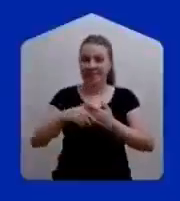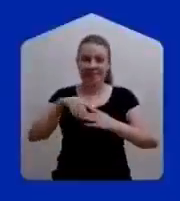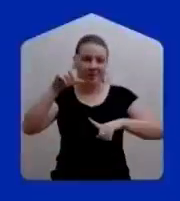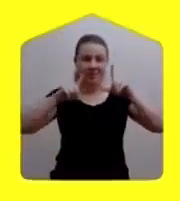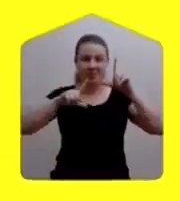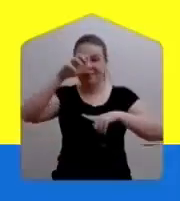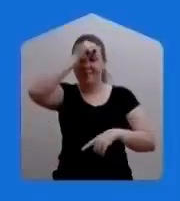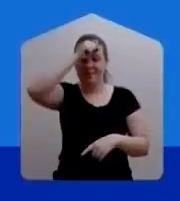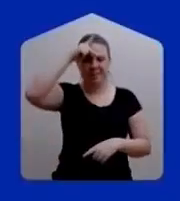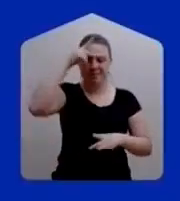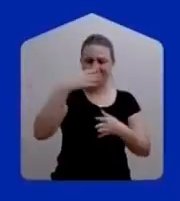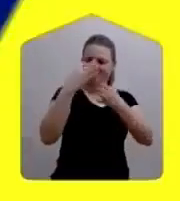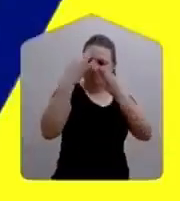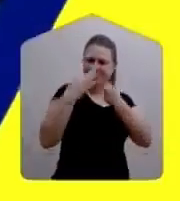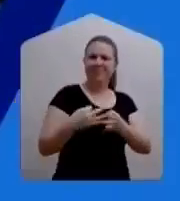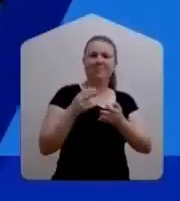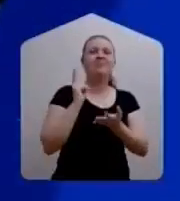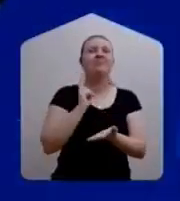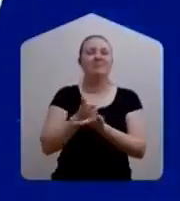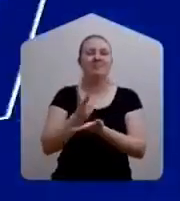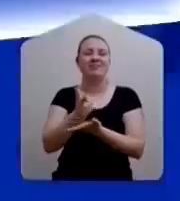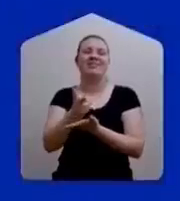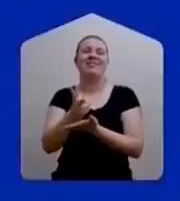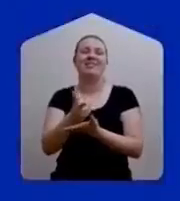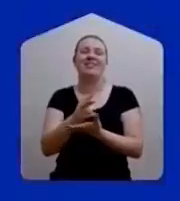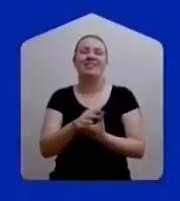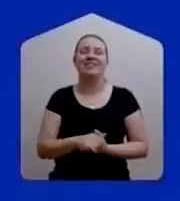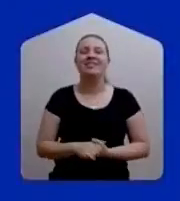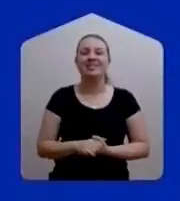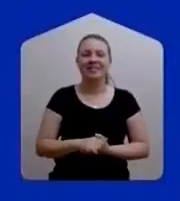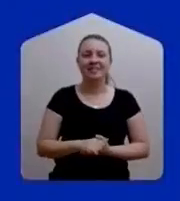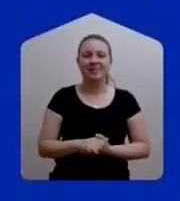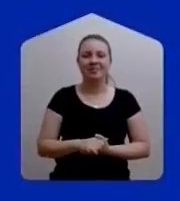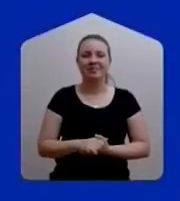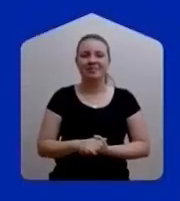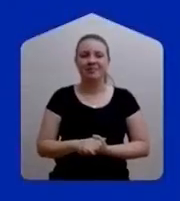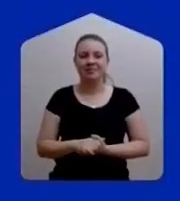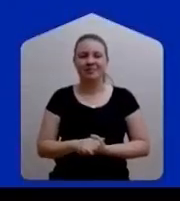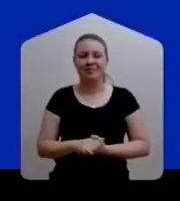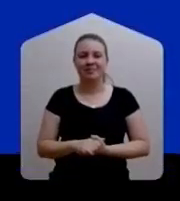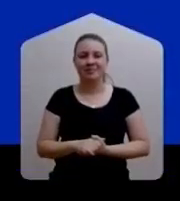Começa agora o programa do prefeito que tem competência para continuar.